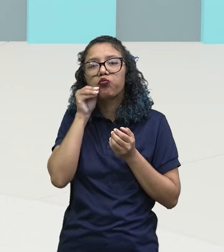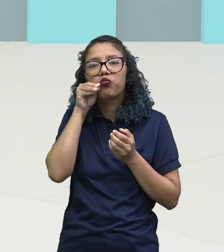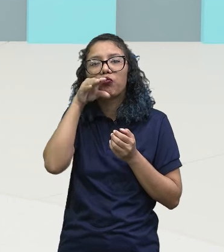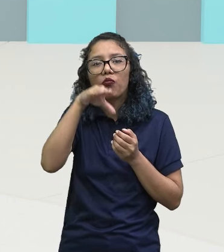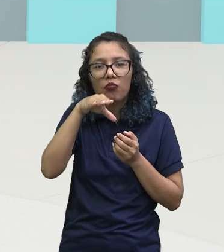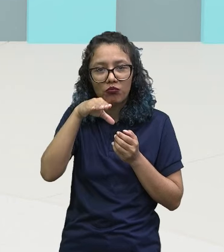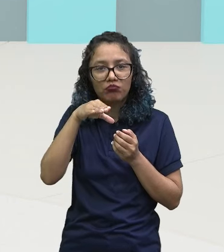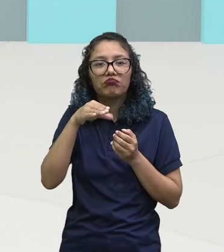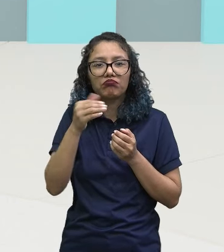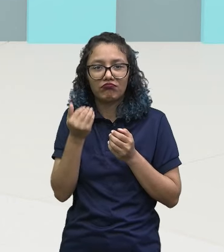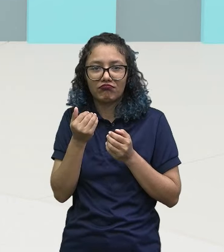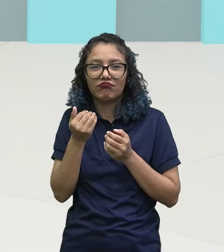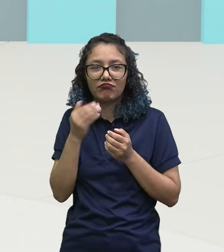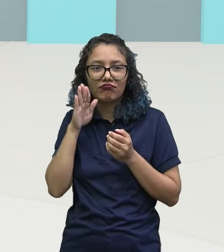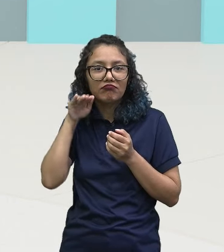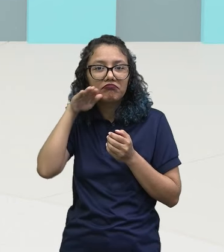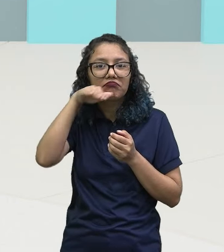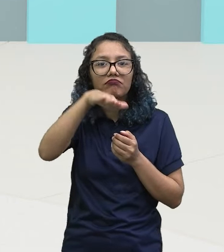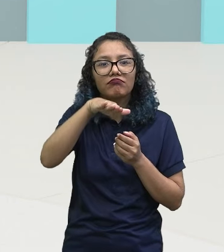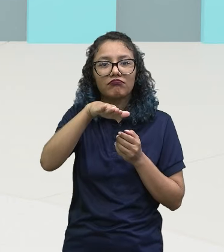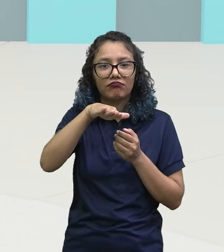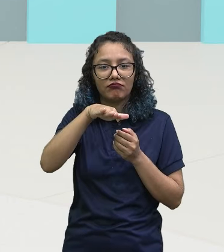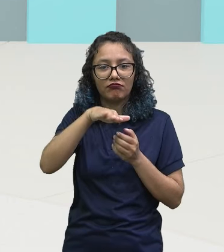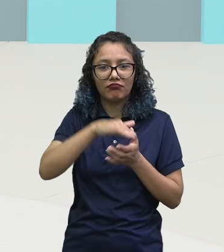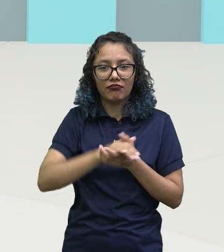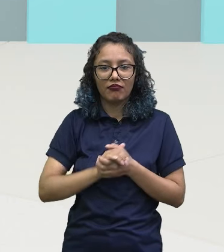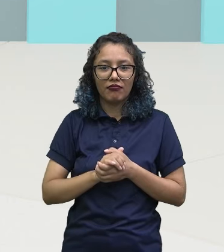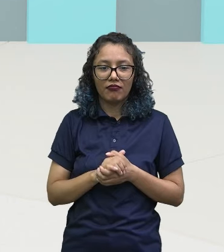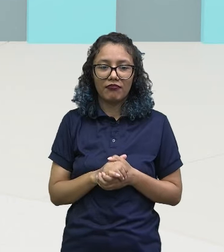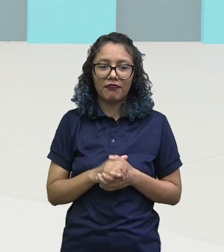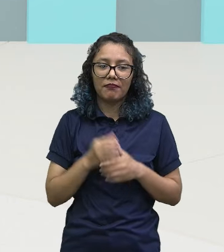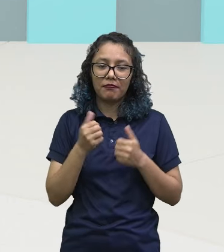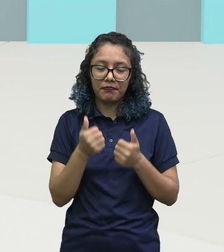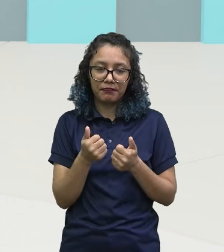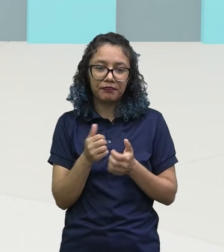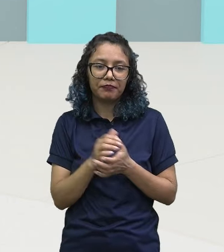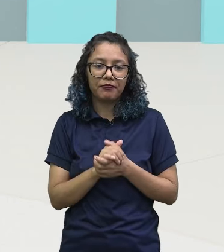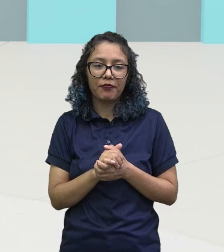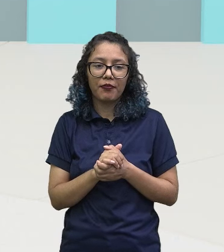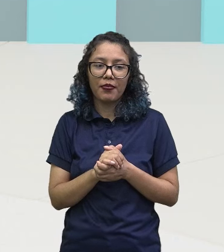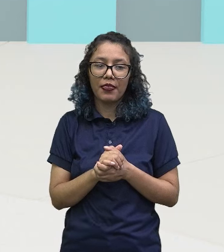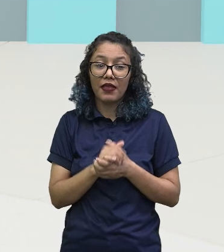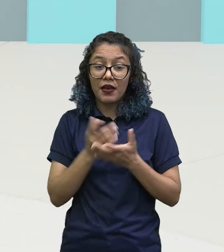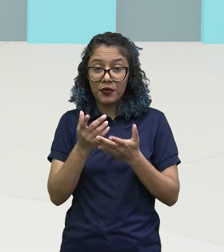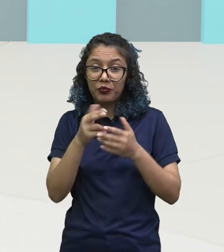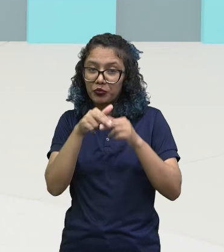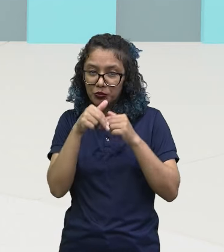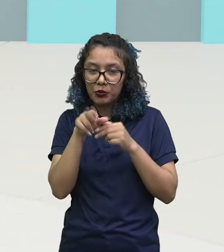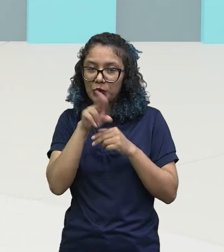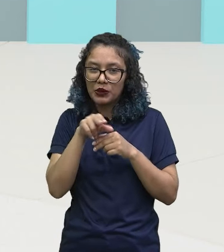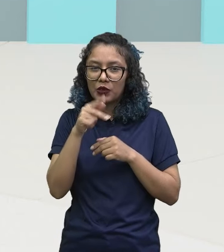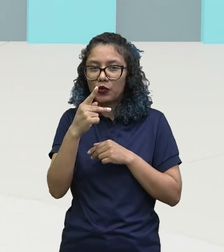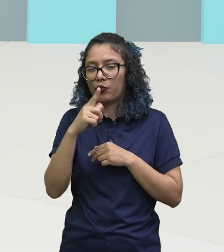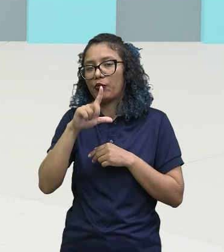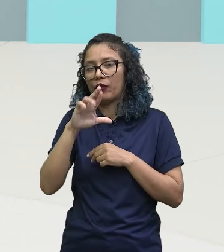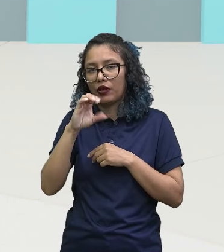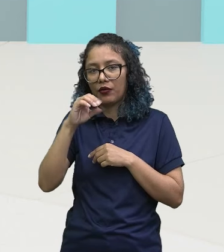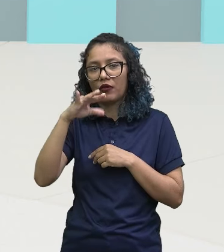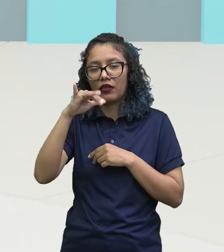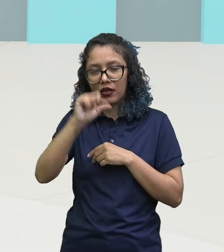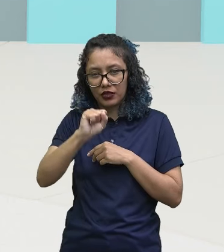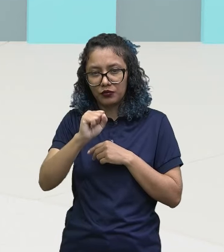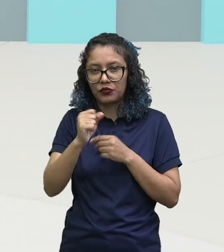tá, gente? Porque se você sai, com certeza é para onde? Para fora. Então, por isso que eu estou falando que eu estou usando um pleonasmo, tá? E aí, quando eu